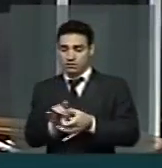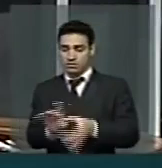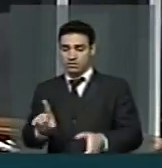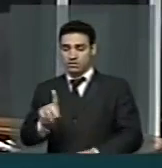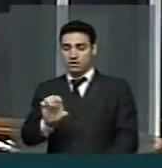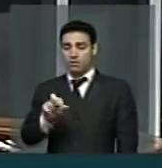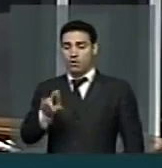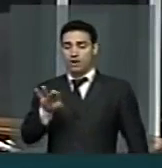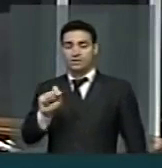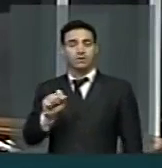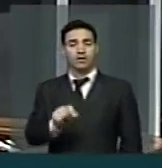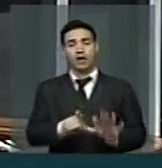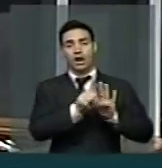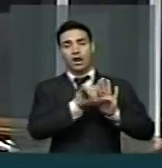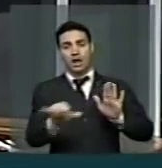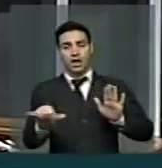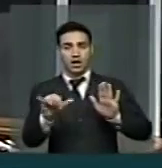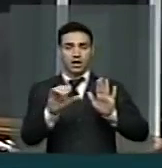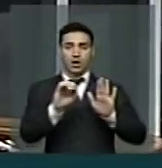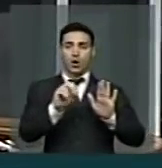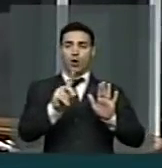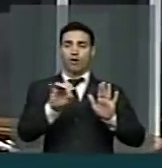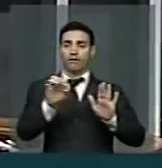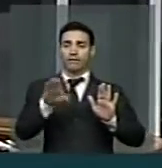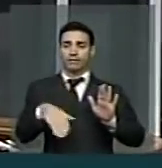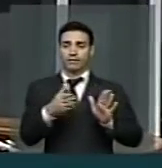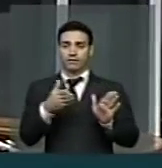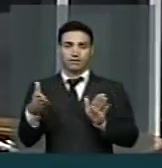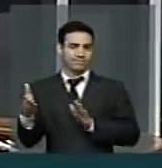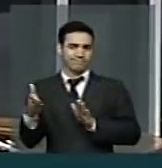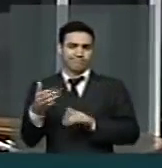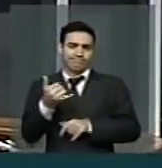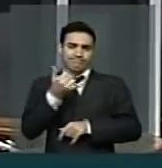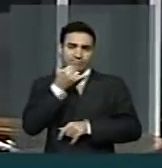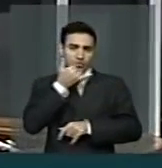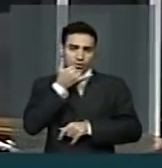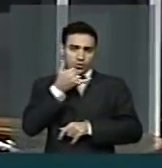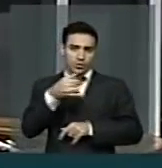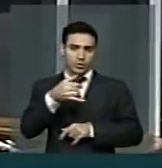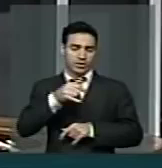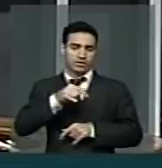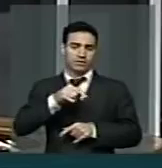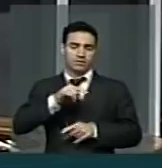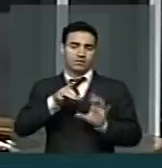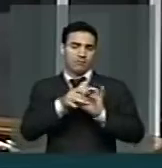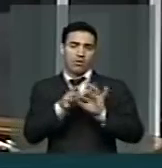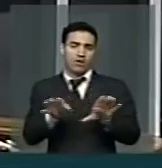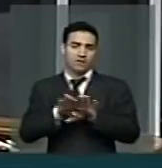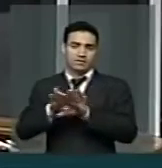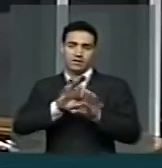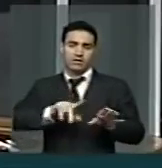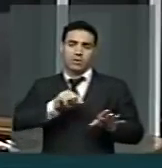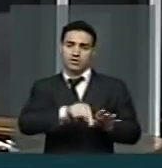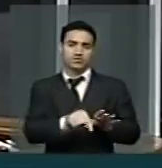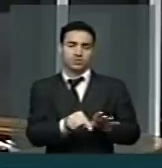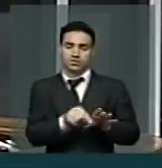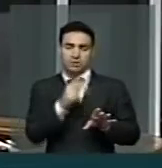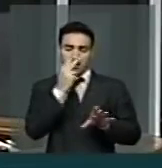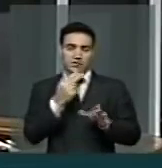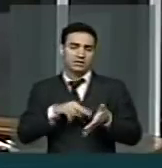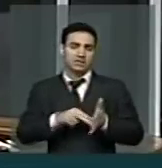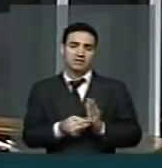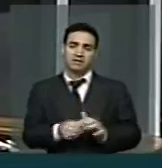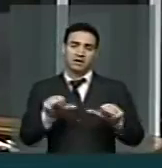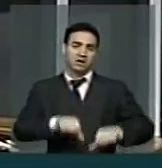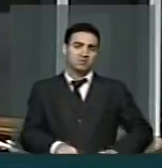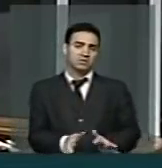lei e da ordem. Essa é a definição mais pobre que se poderia dar da democracia. A democracia não